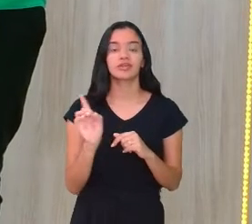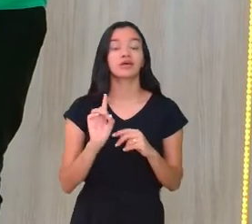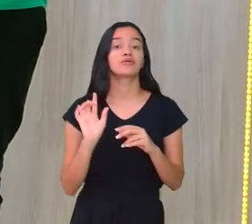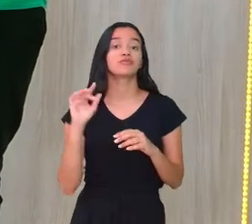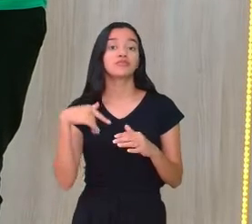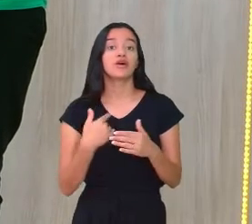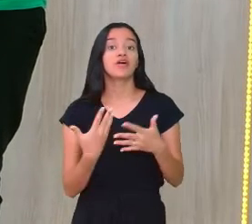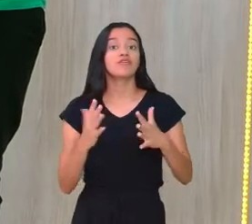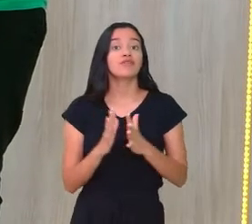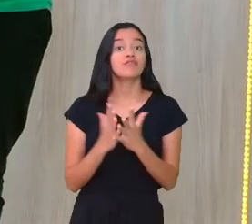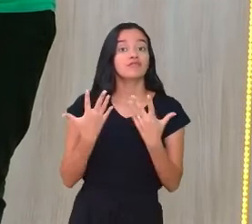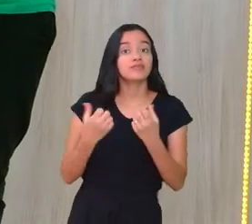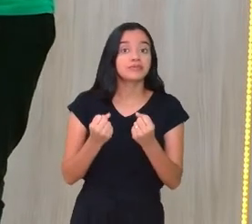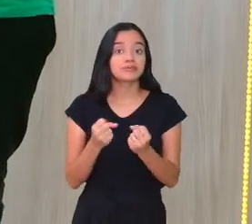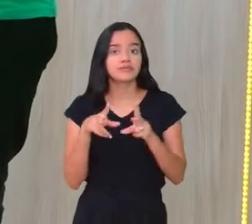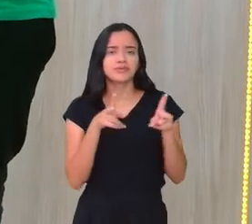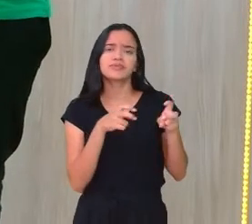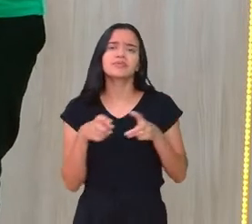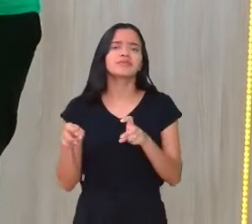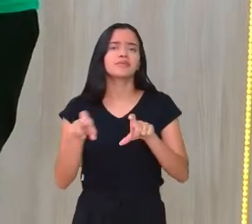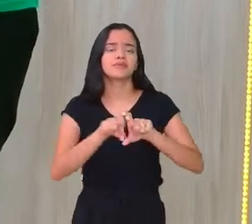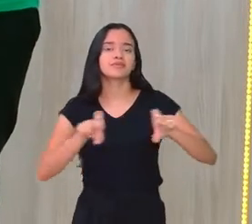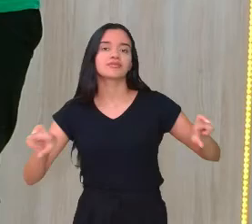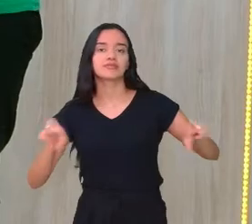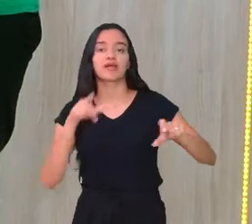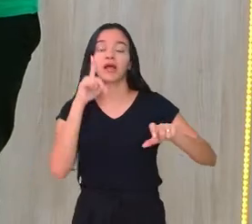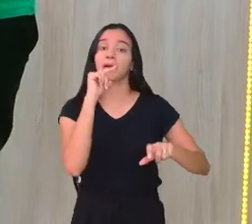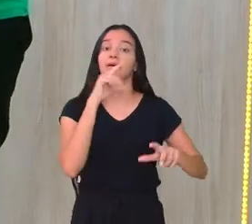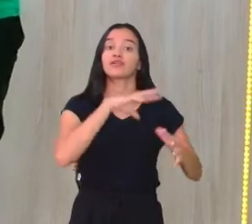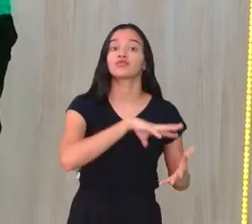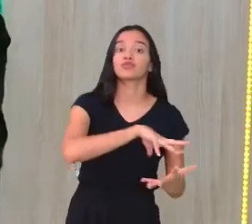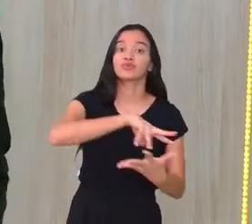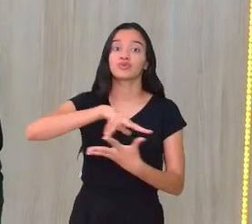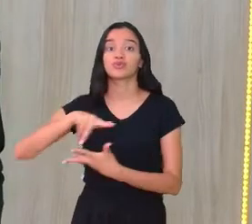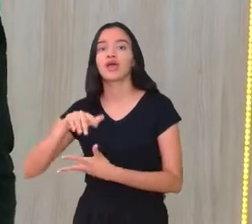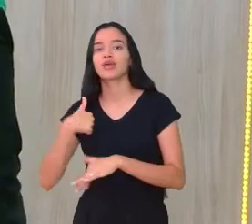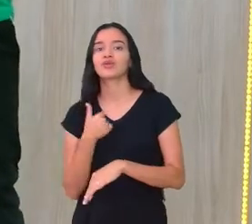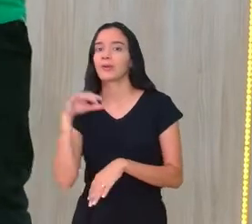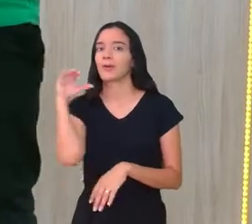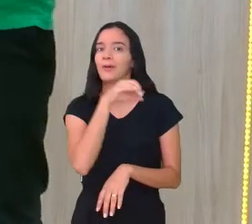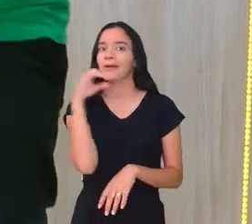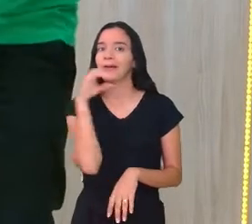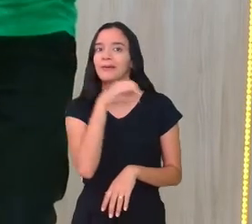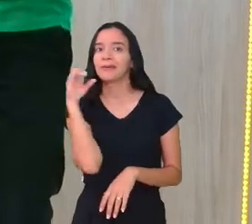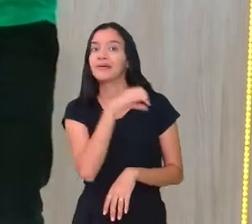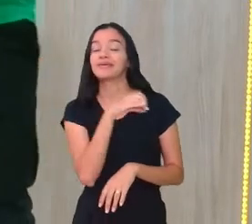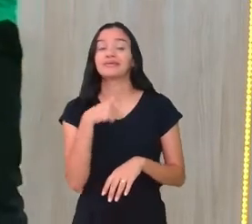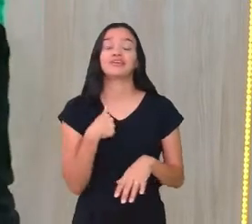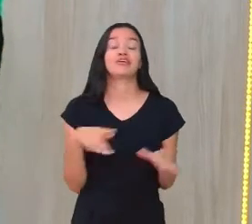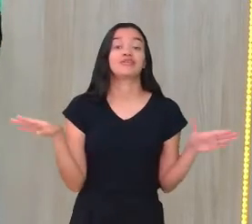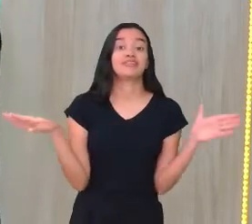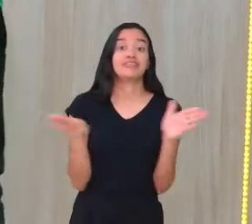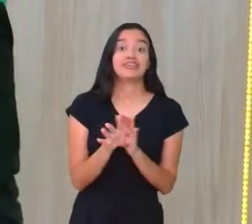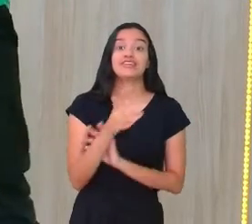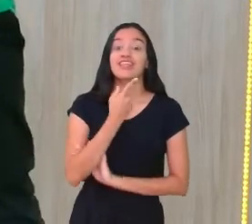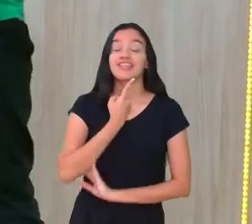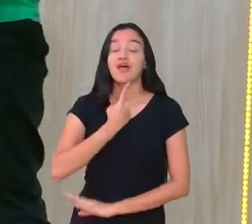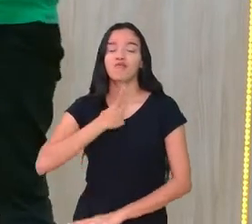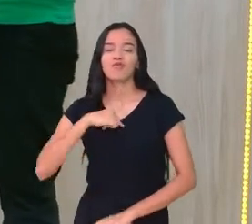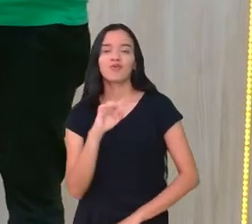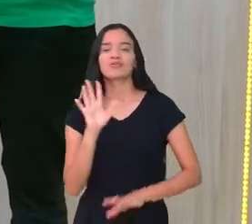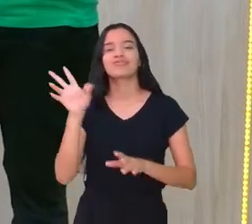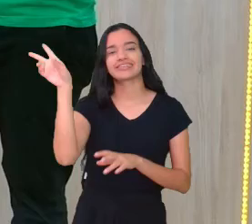saneamento básico no mundo. Falei muito rápido. Ó, tô meio acelerado aí, você chega, né, na vontade aqui